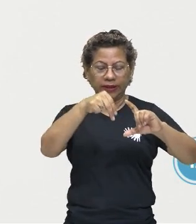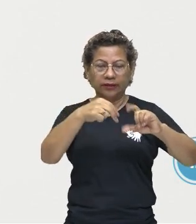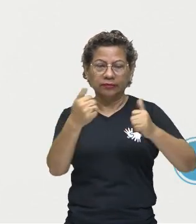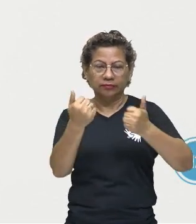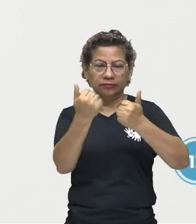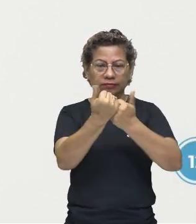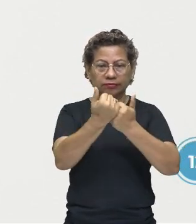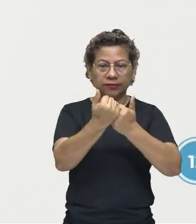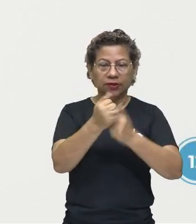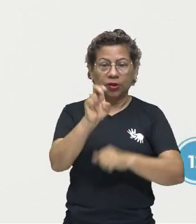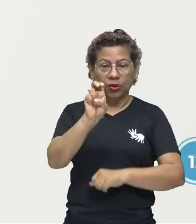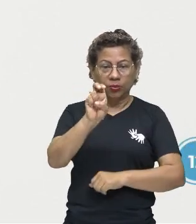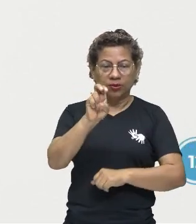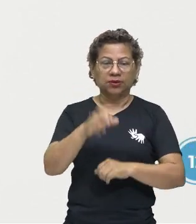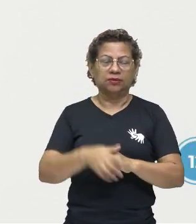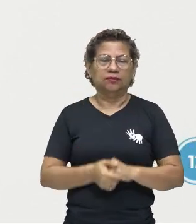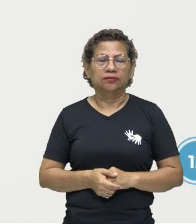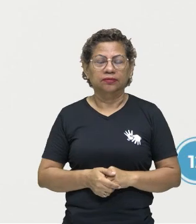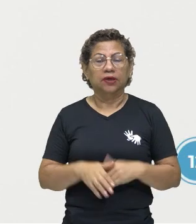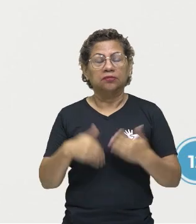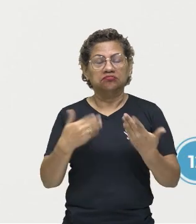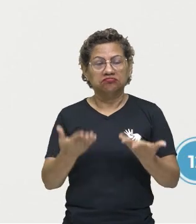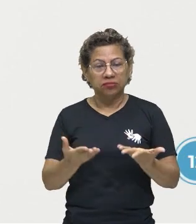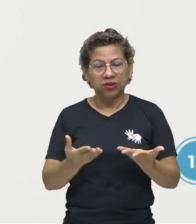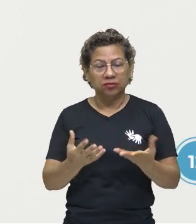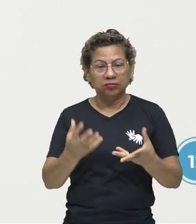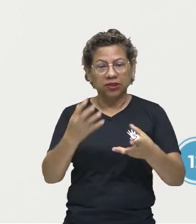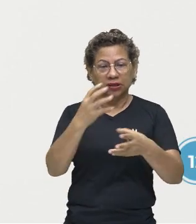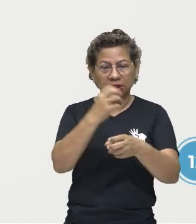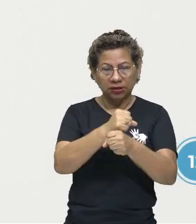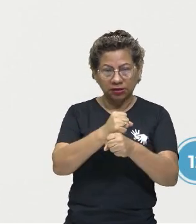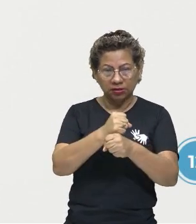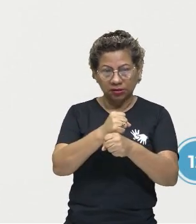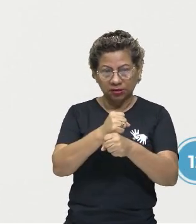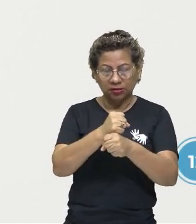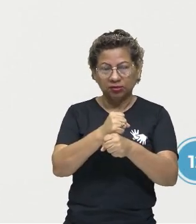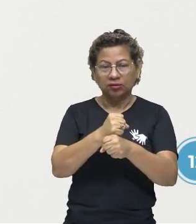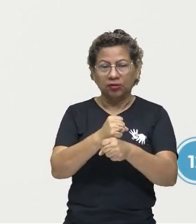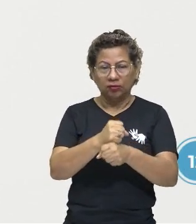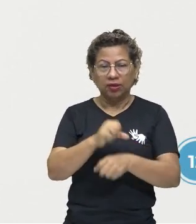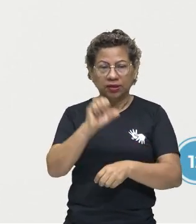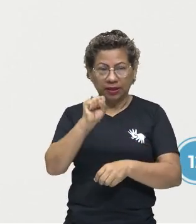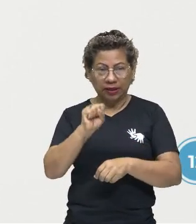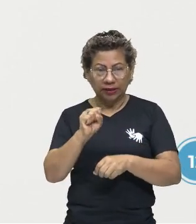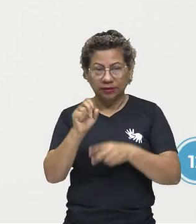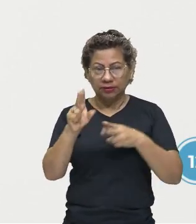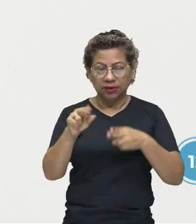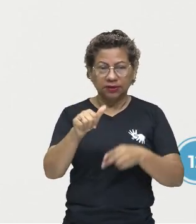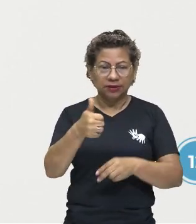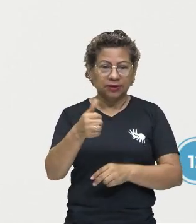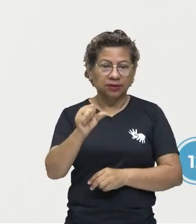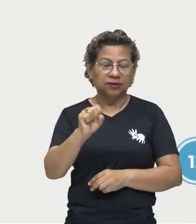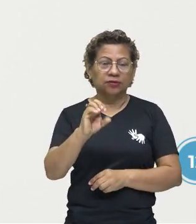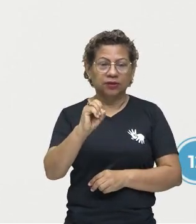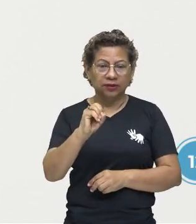5 lados. Então a soma dos ângulos internos é igual a 180 que multiplica